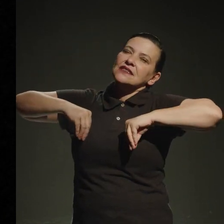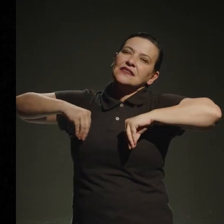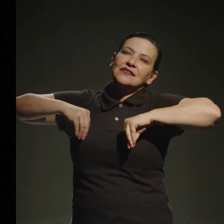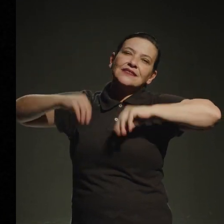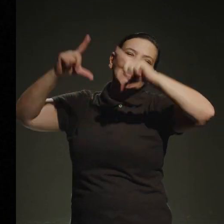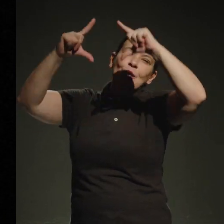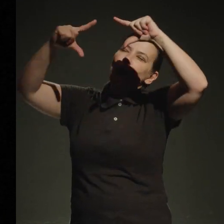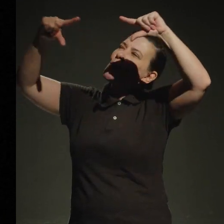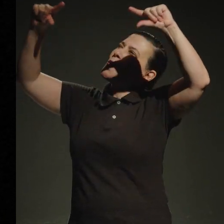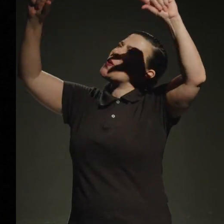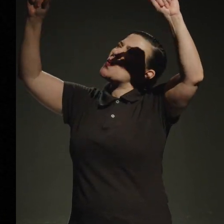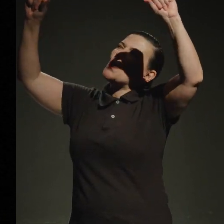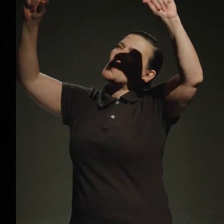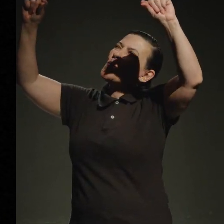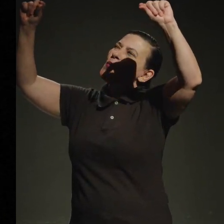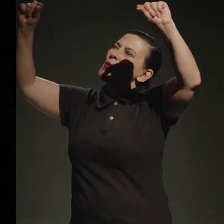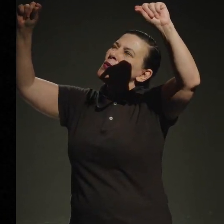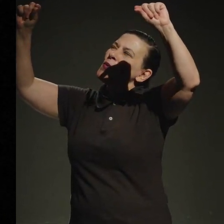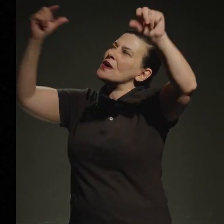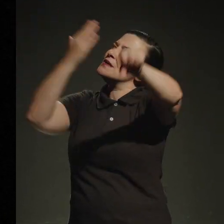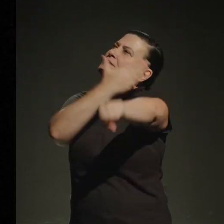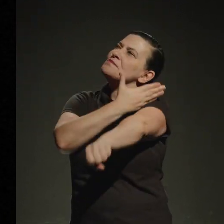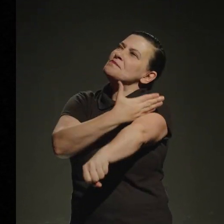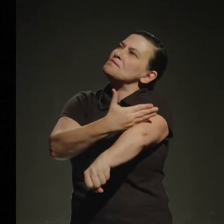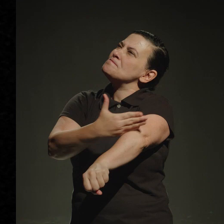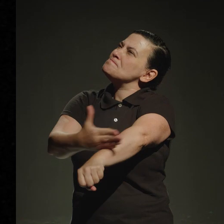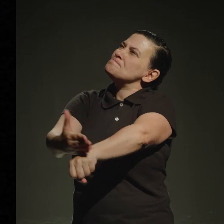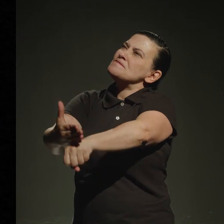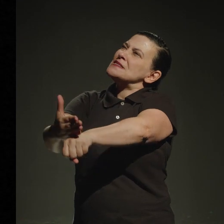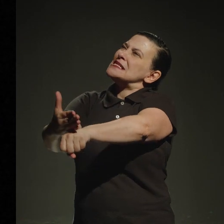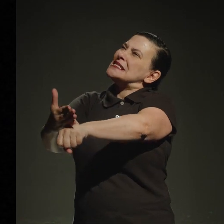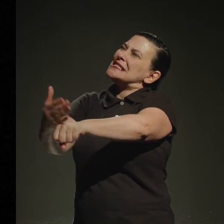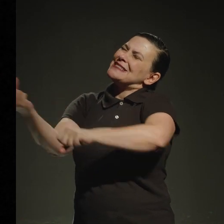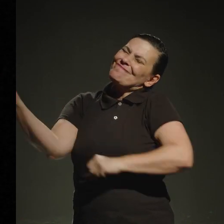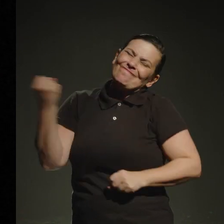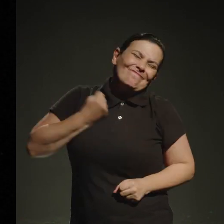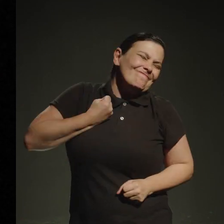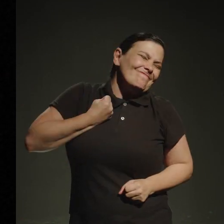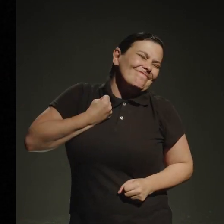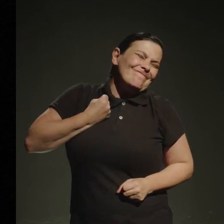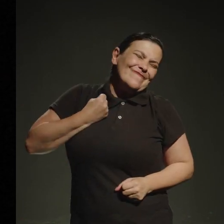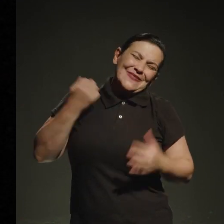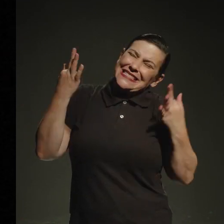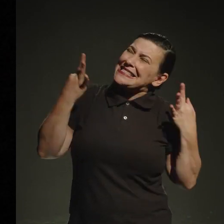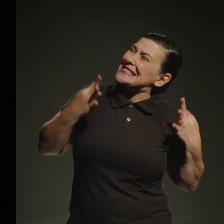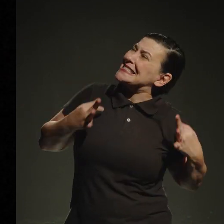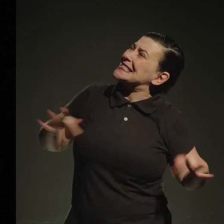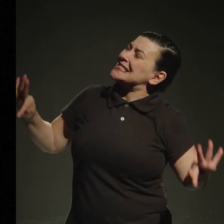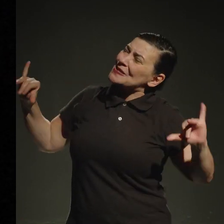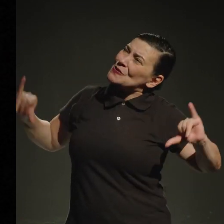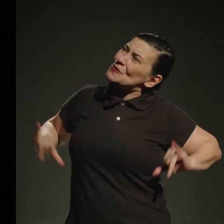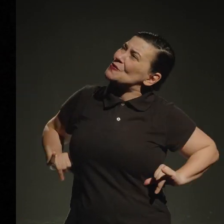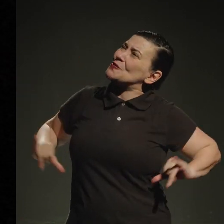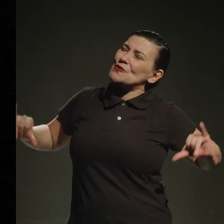desalmada e feiticeira. Tamanha surra me deste, cavaleiro branca lua, que já não